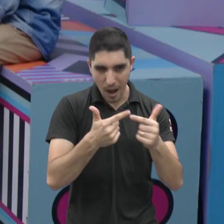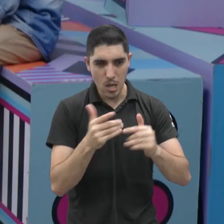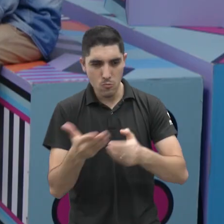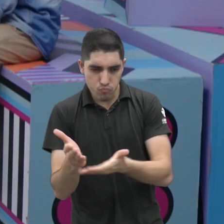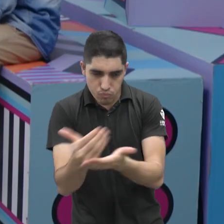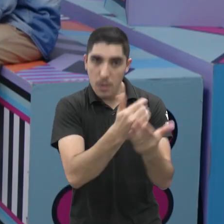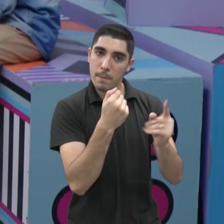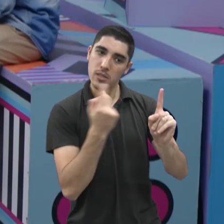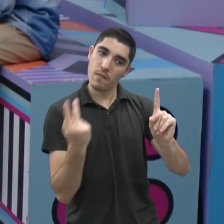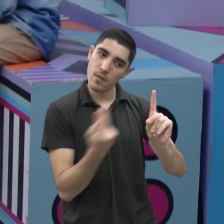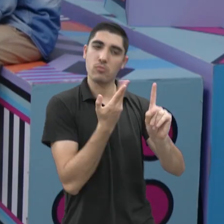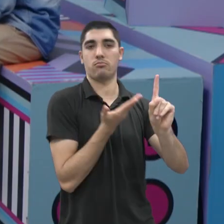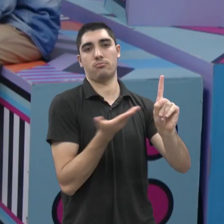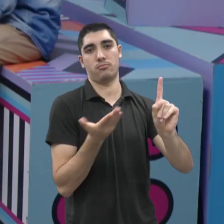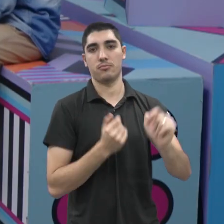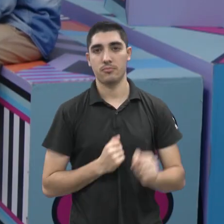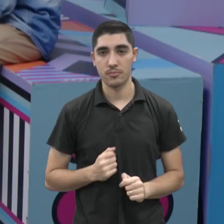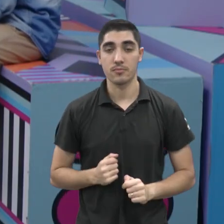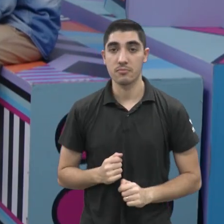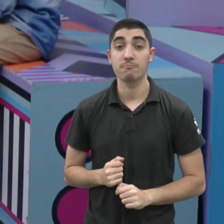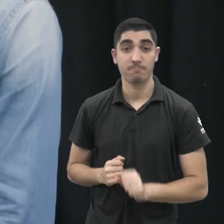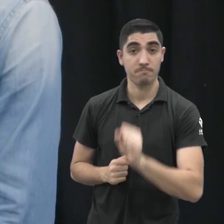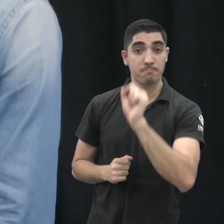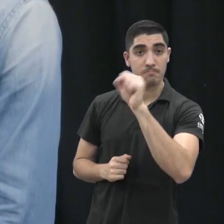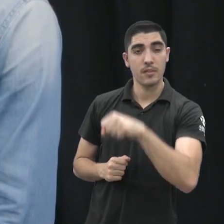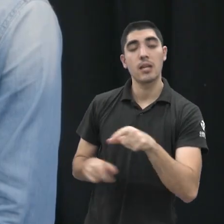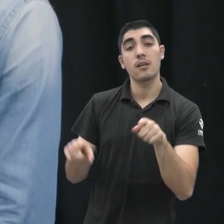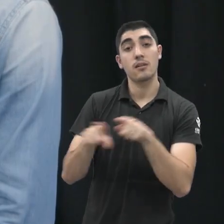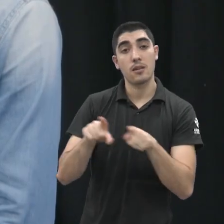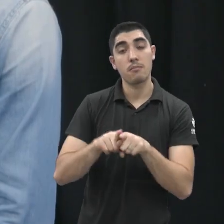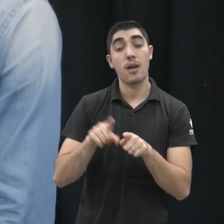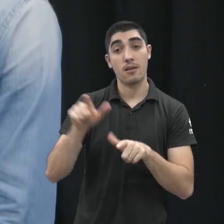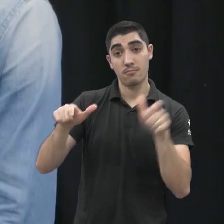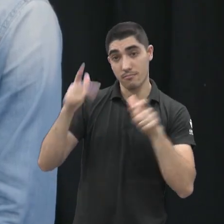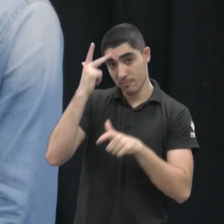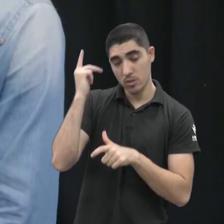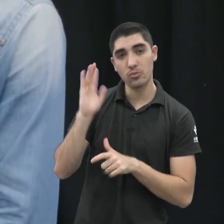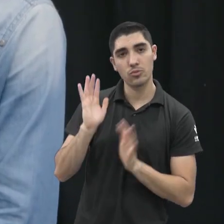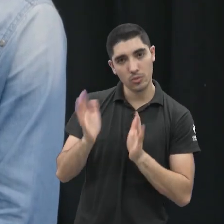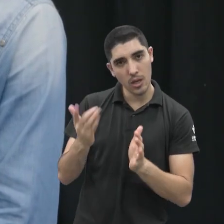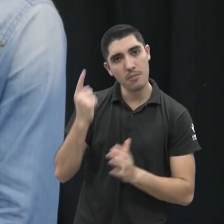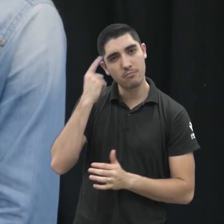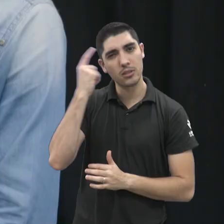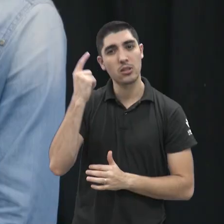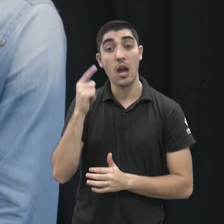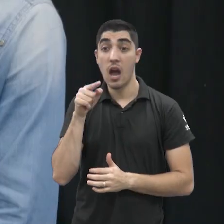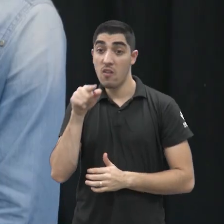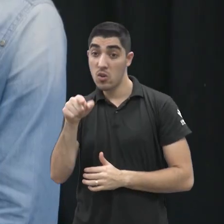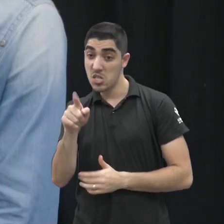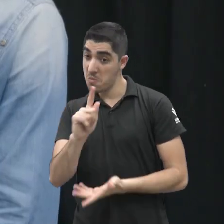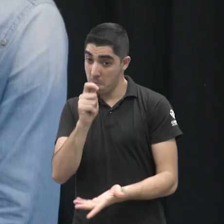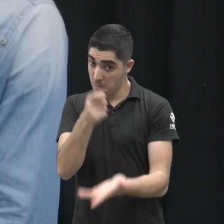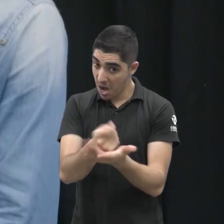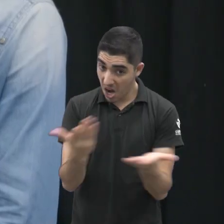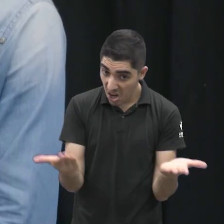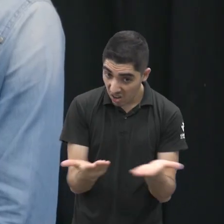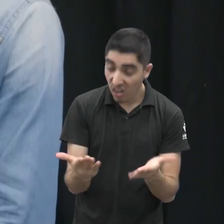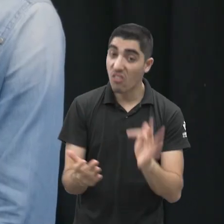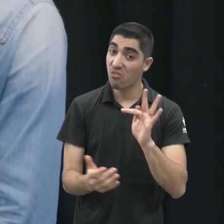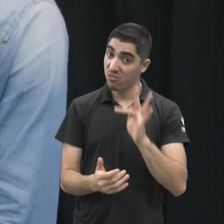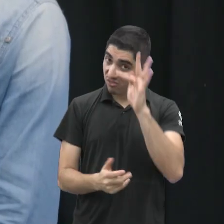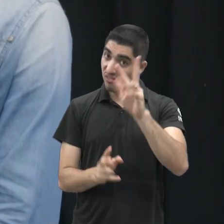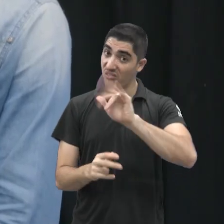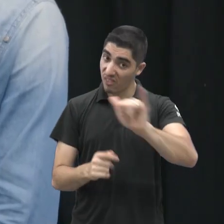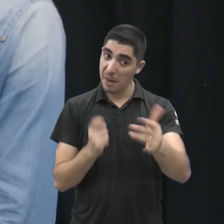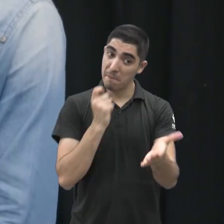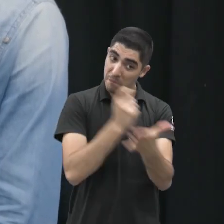sociedade e pelo poder público. Sim. E tem aquela questão, assim, todo mundo já ouviu em algum momento, se você não tiver, se você não gastar com isso agora, vai gastar com